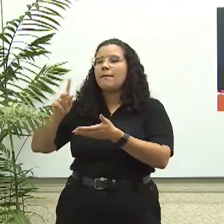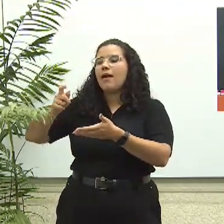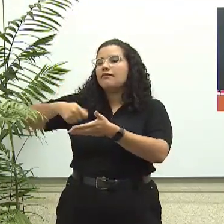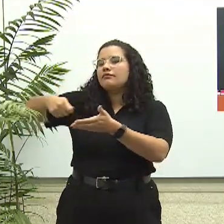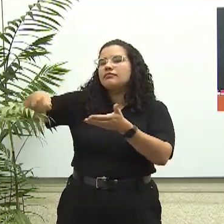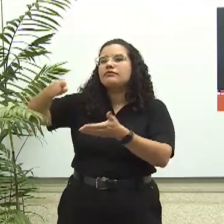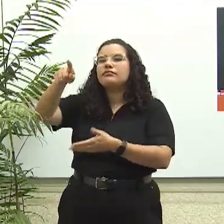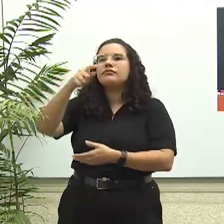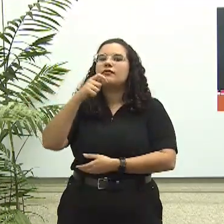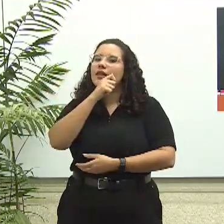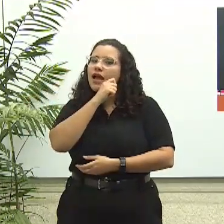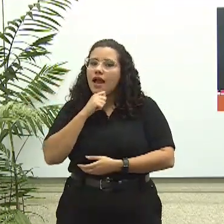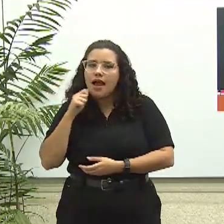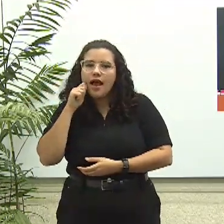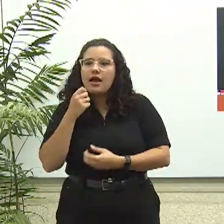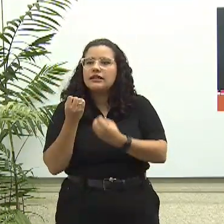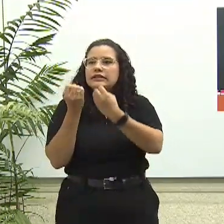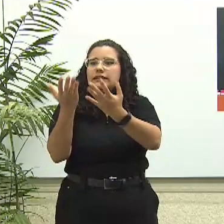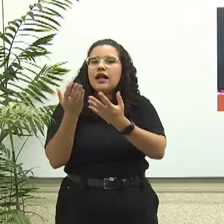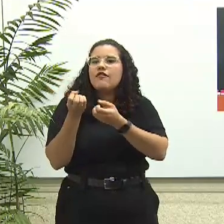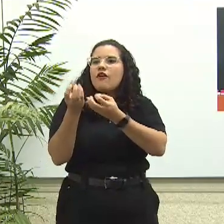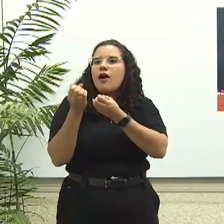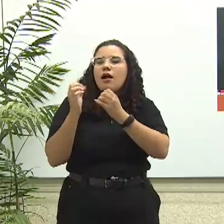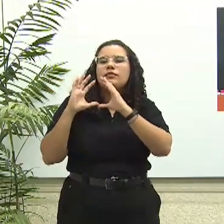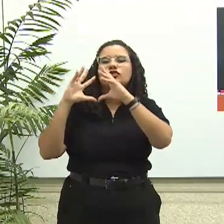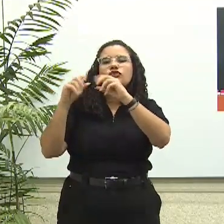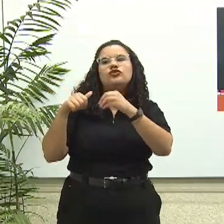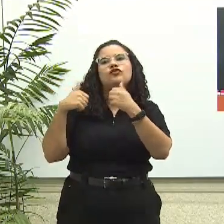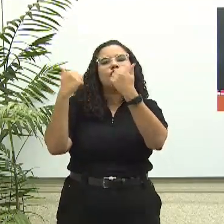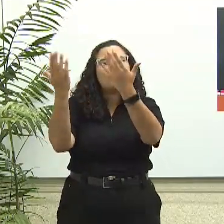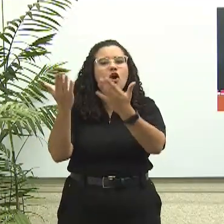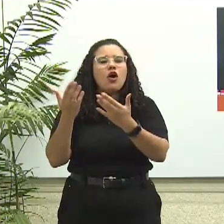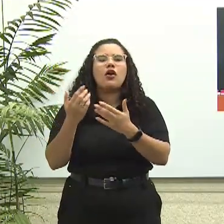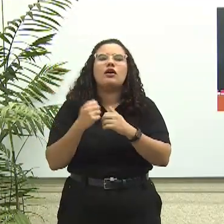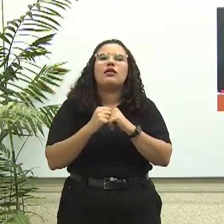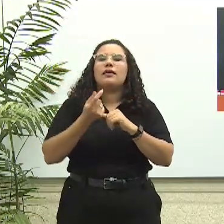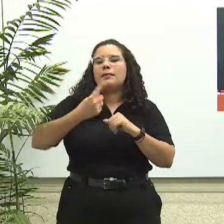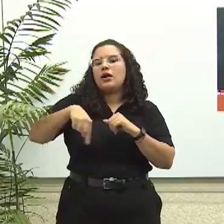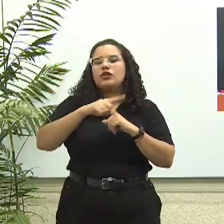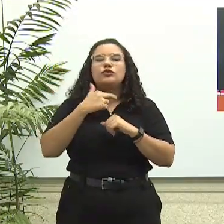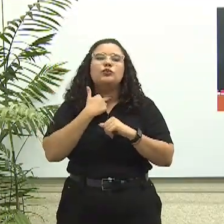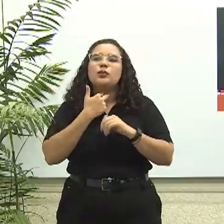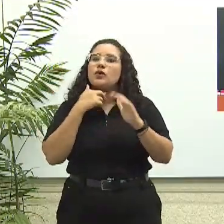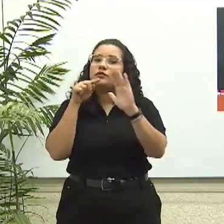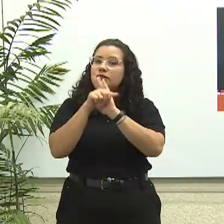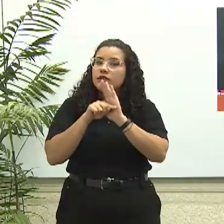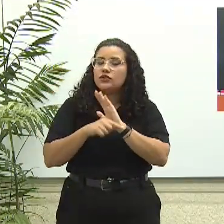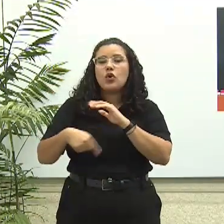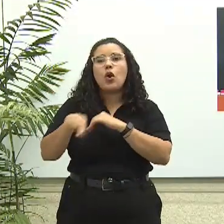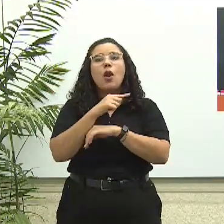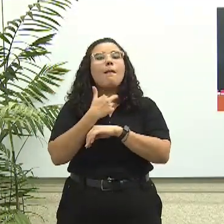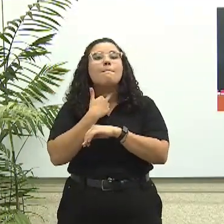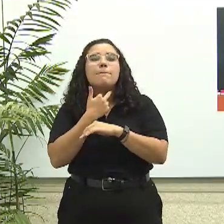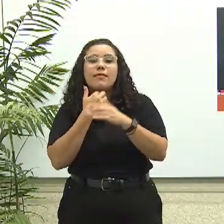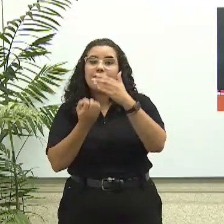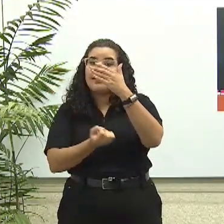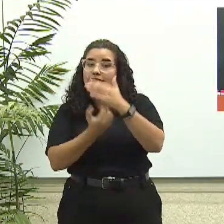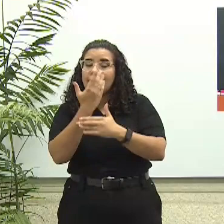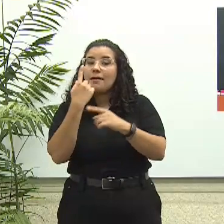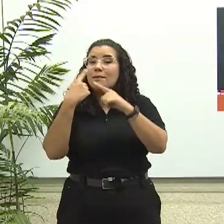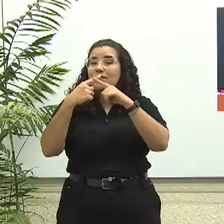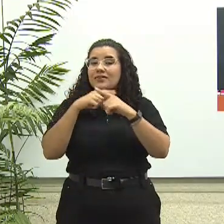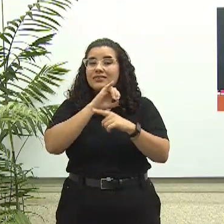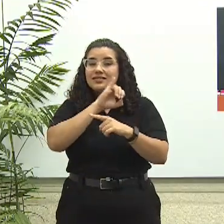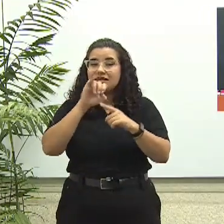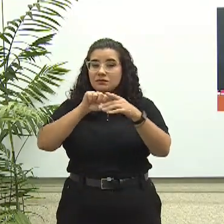Amazon para entregar os dados para fora pra gente não ter base pra gente não poder pesquisar pra gente não criar porque quando